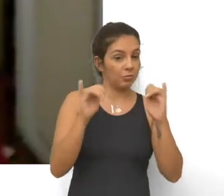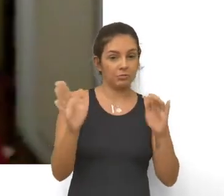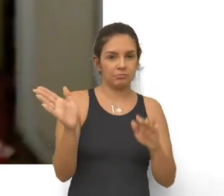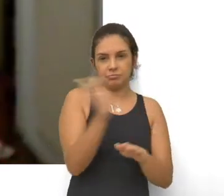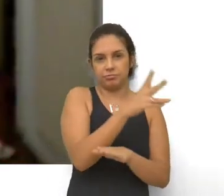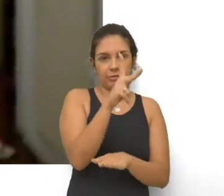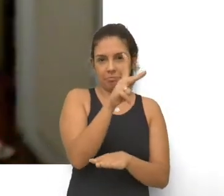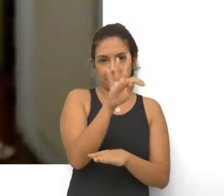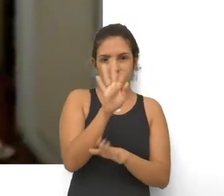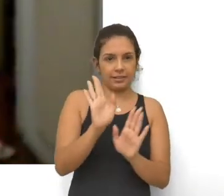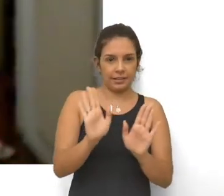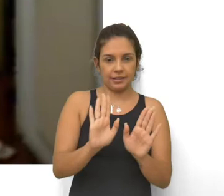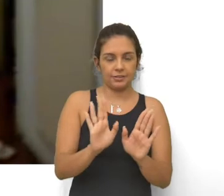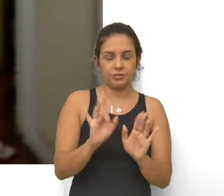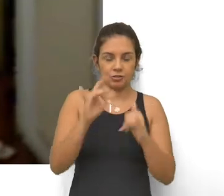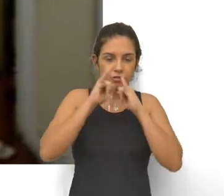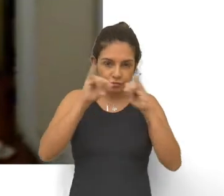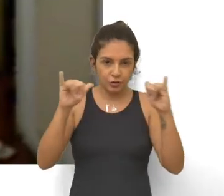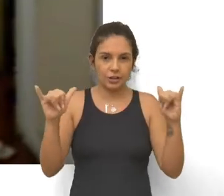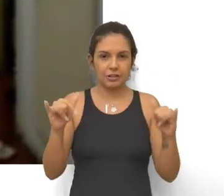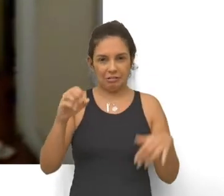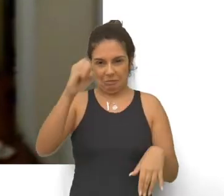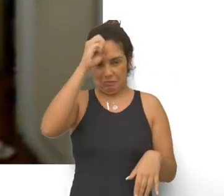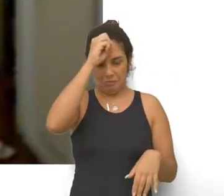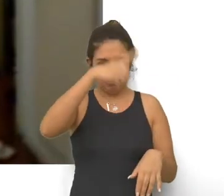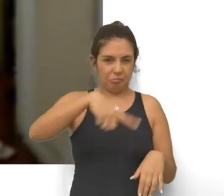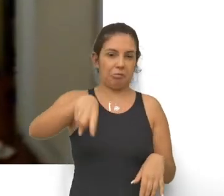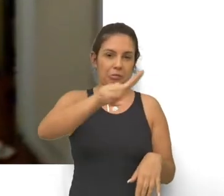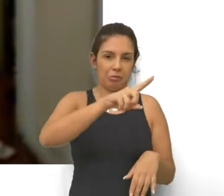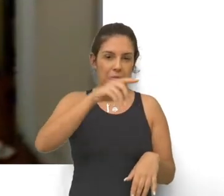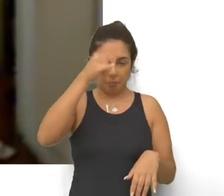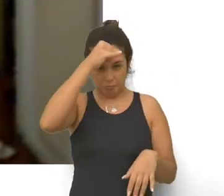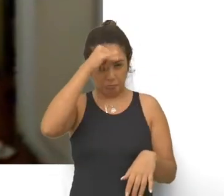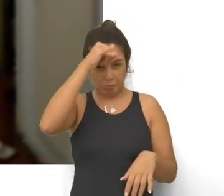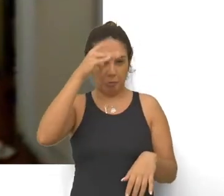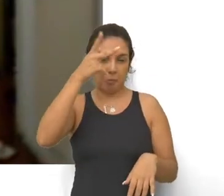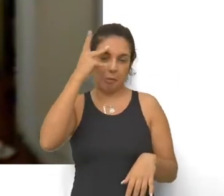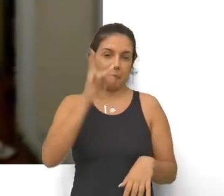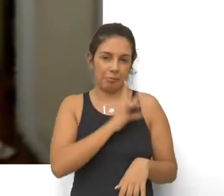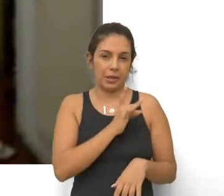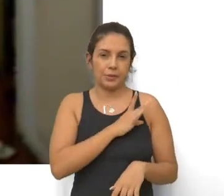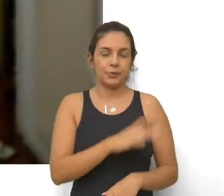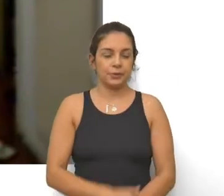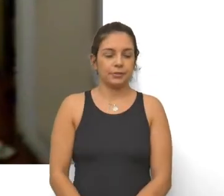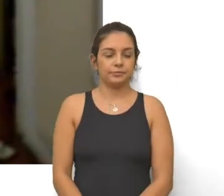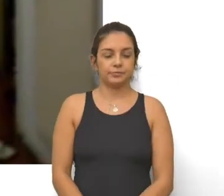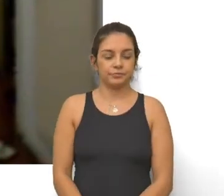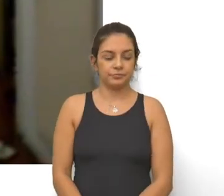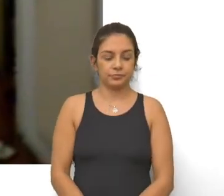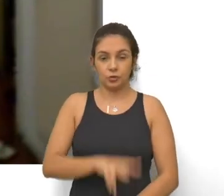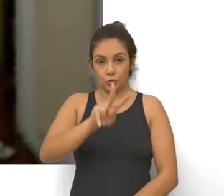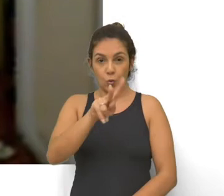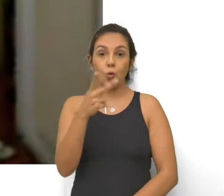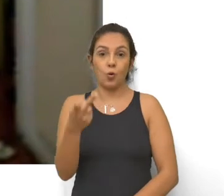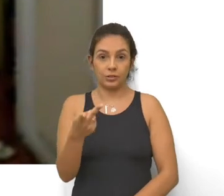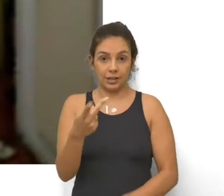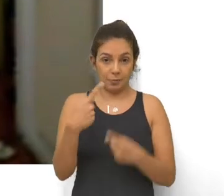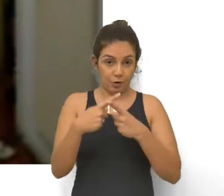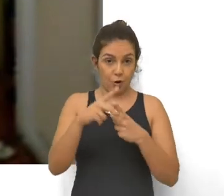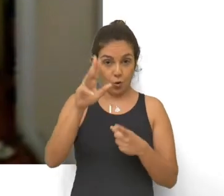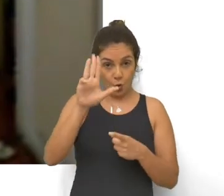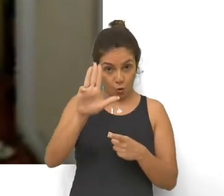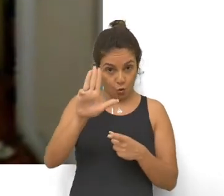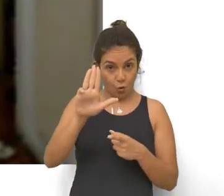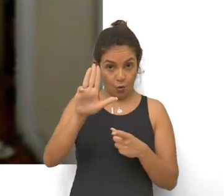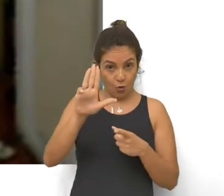PT, e só se você divulgasse uma ignorância dessa que alguém podia vir ter esse medo, né? E ao contrário, quer dizer, em vez de tomar